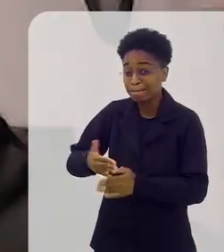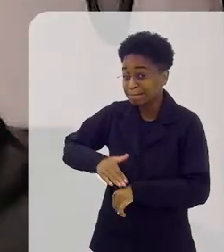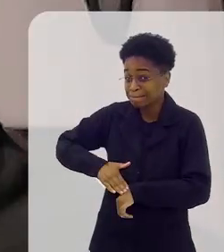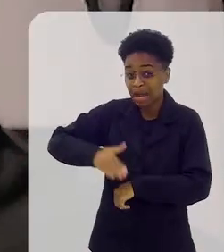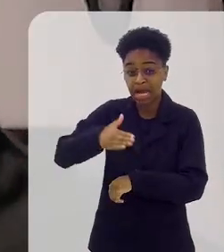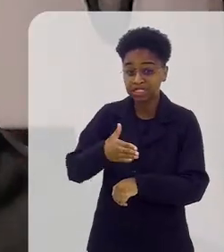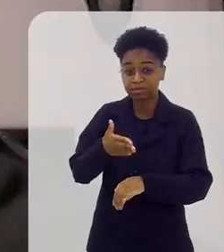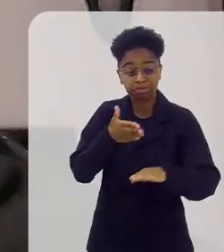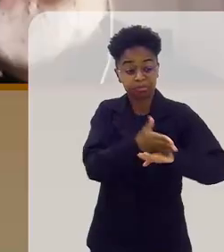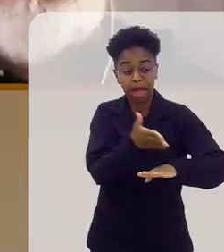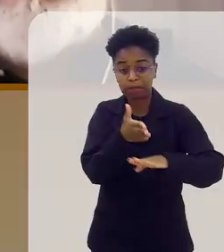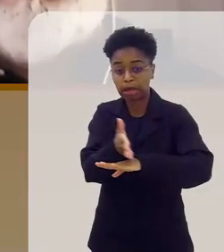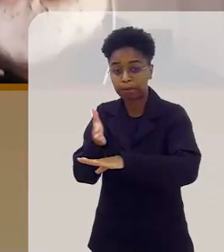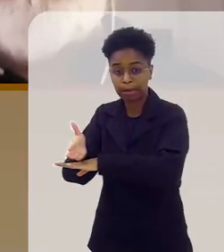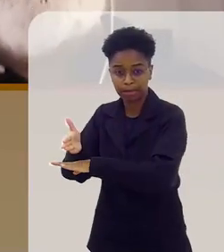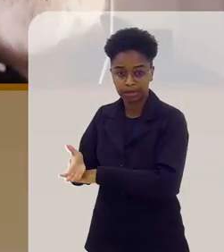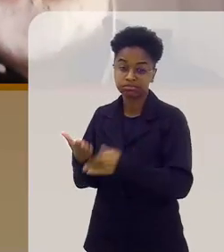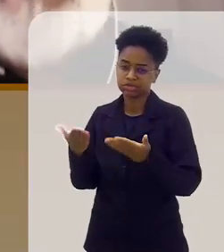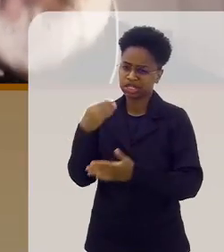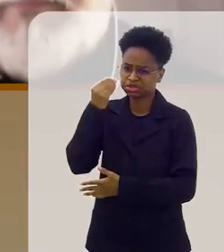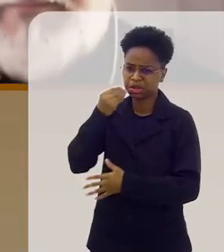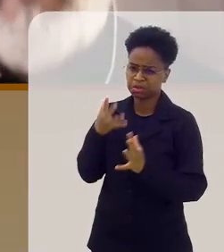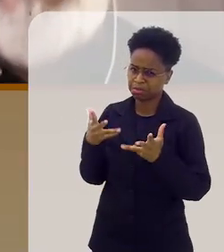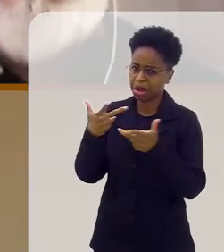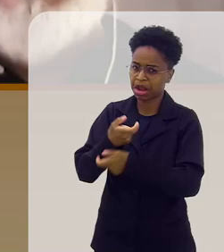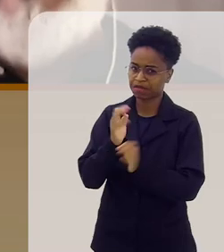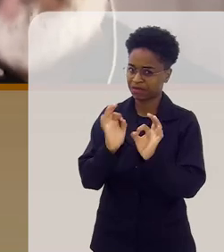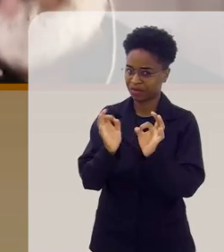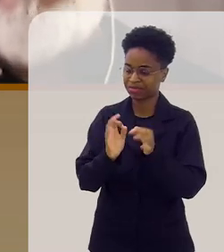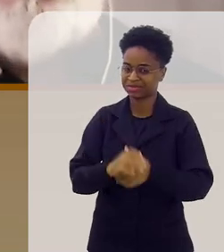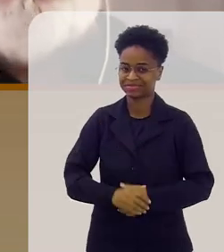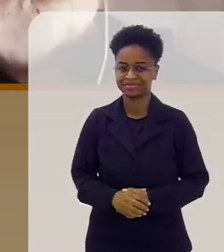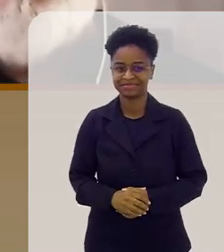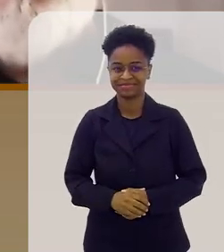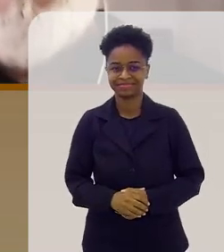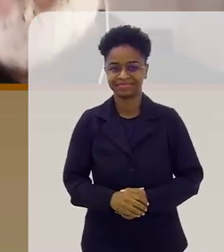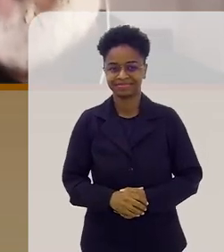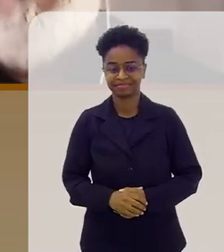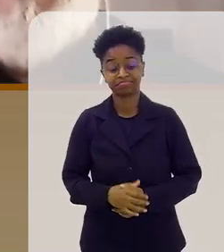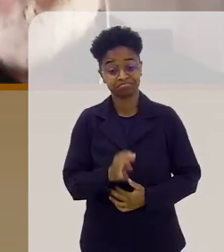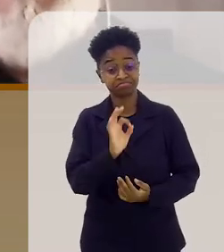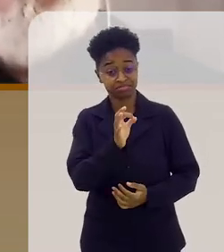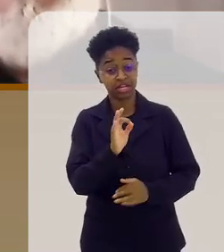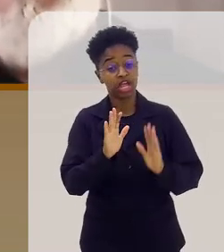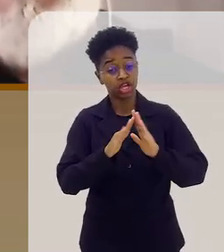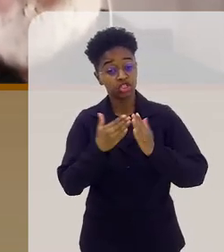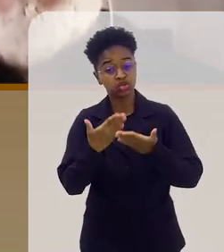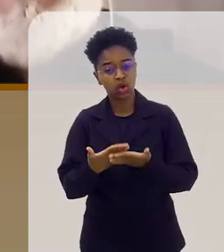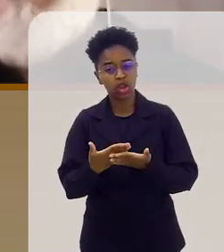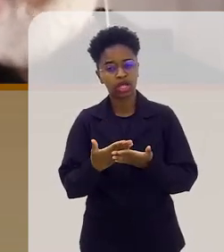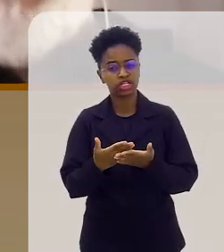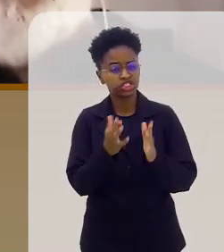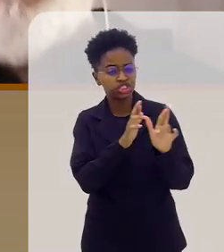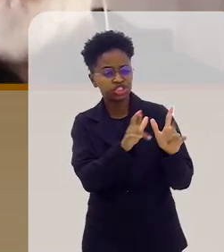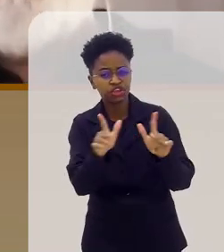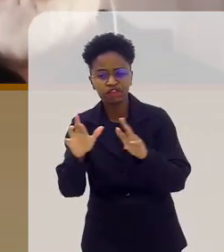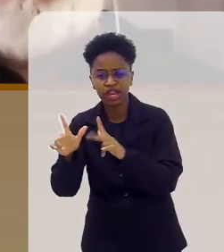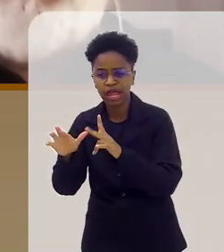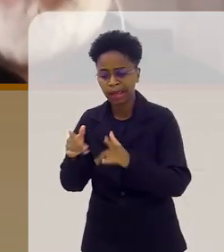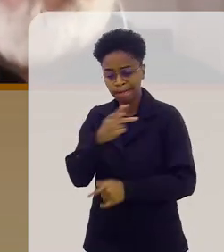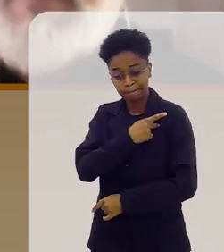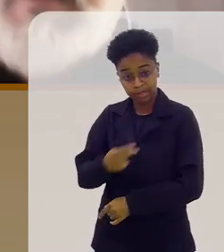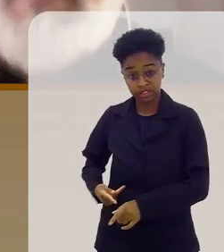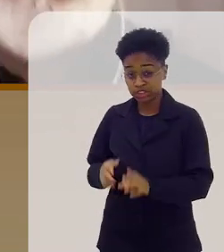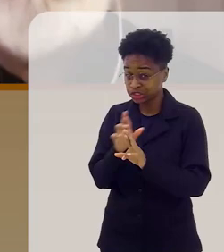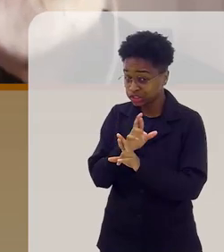Sim. de 20 escolas que você passou, e que experiência incrível, né? E escolas com